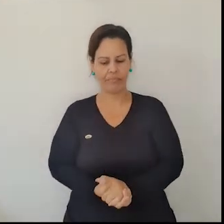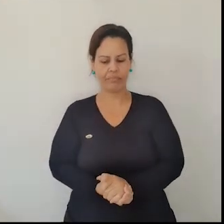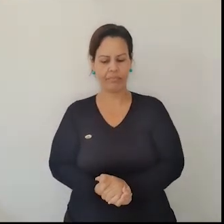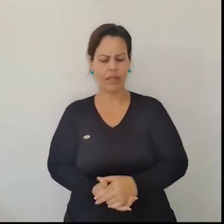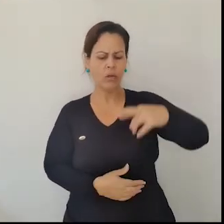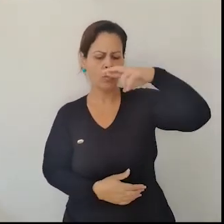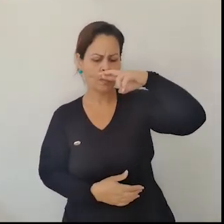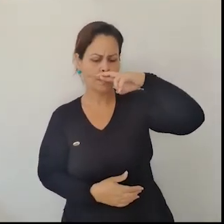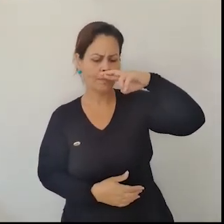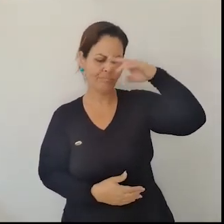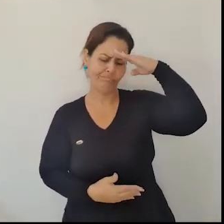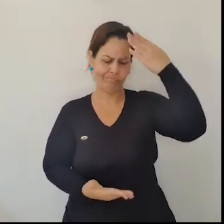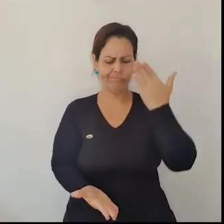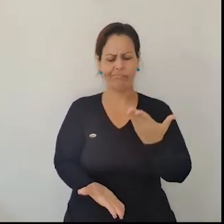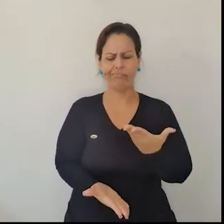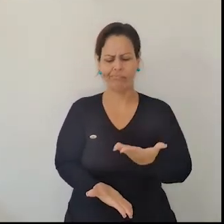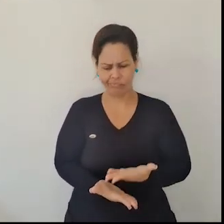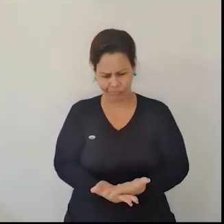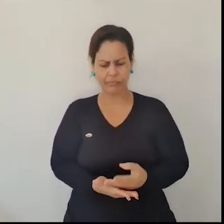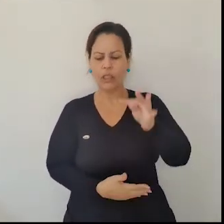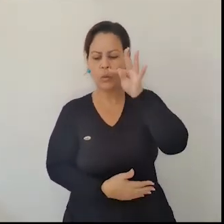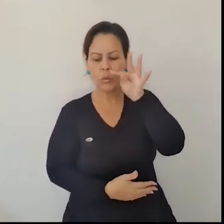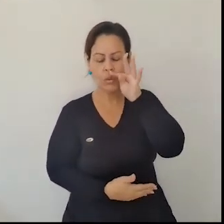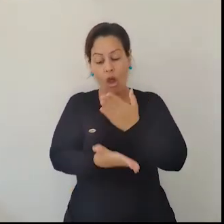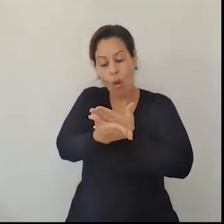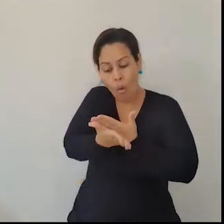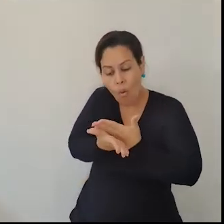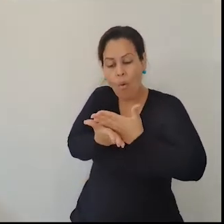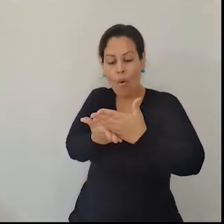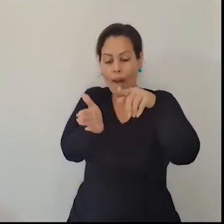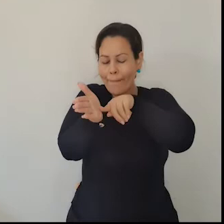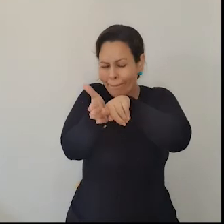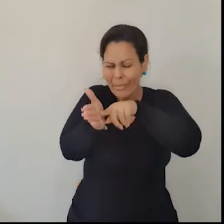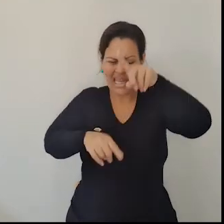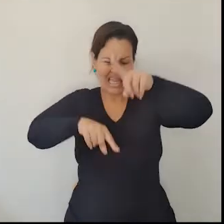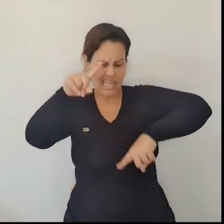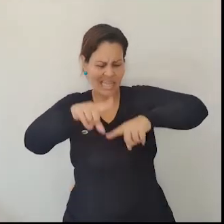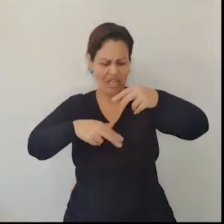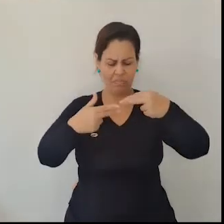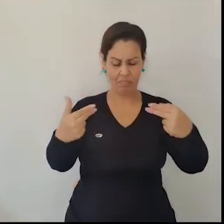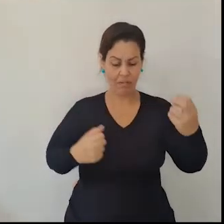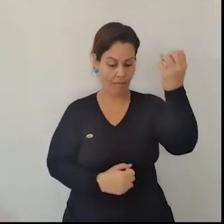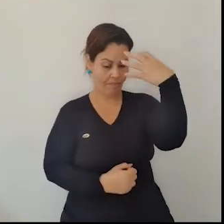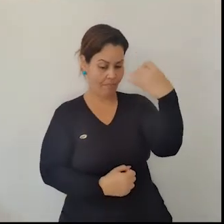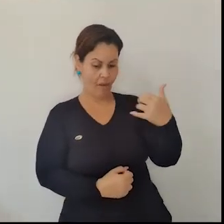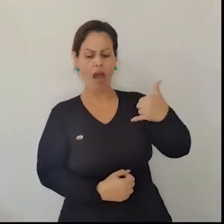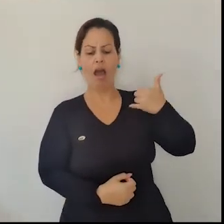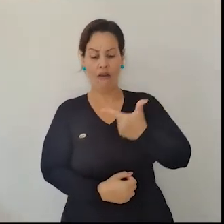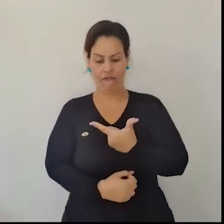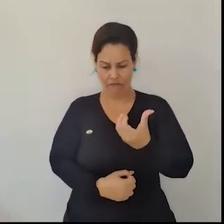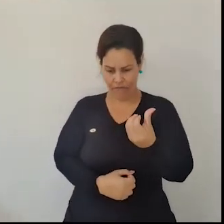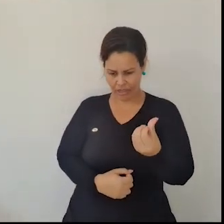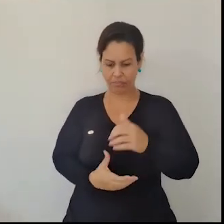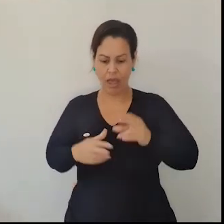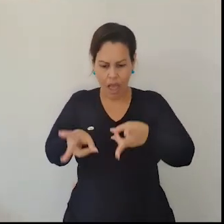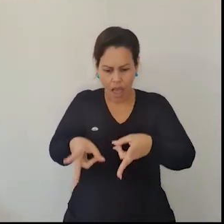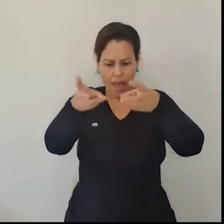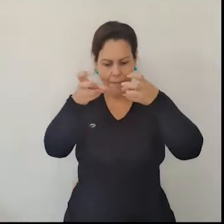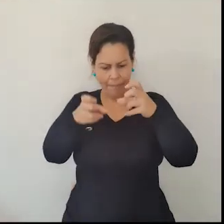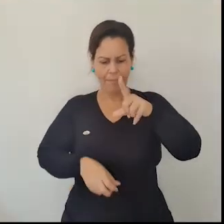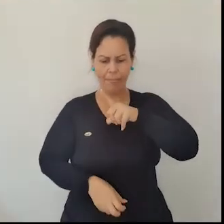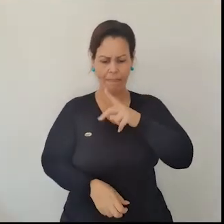e imprimiram ao conhecimento da estrutura da matéria. Ernest Rutherford, convencido por Thomson, começa a pesquisar o